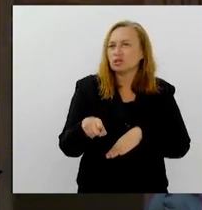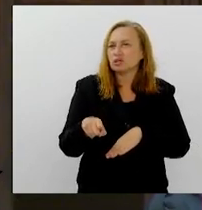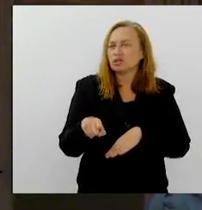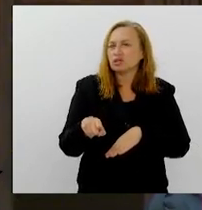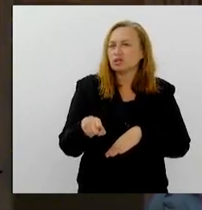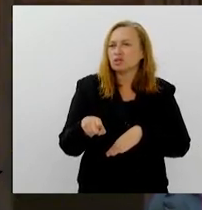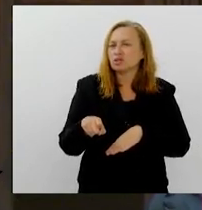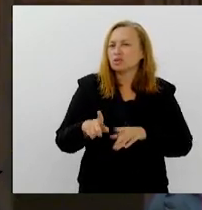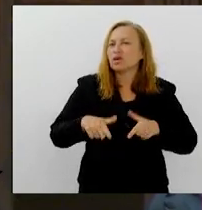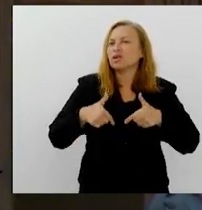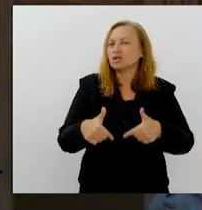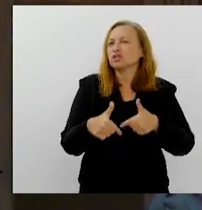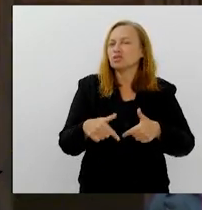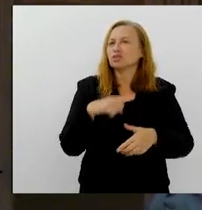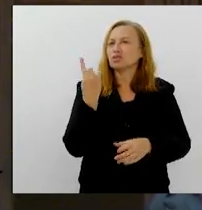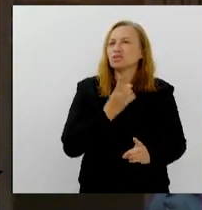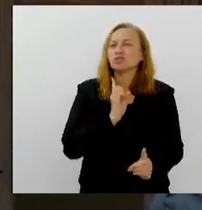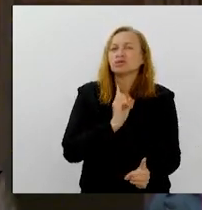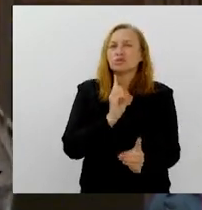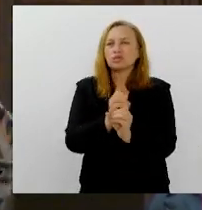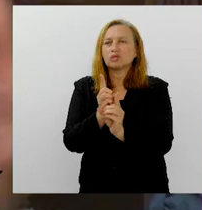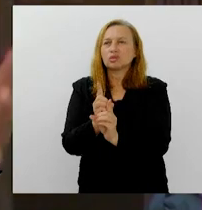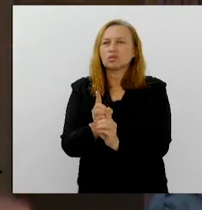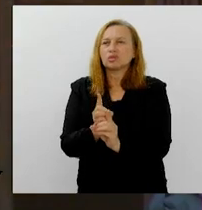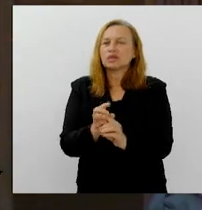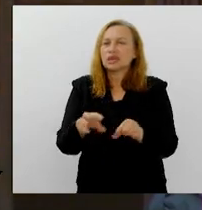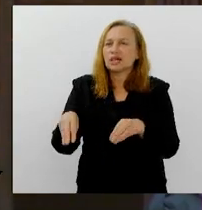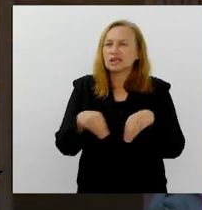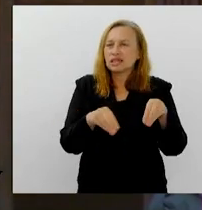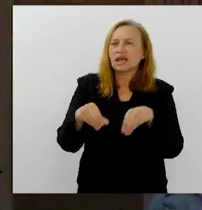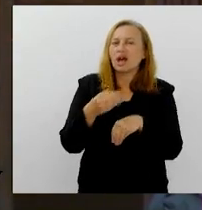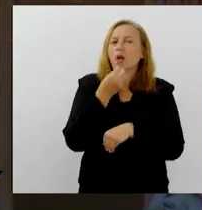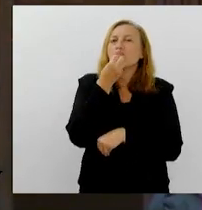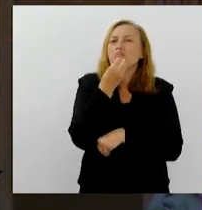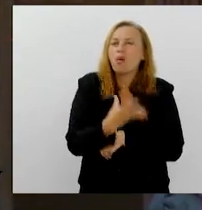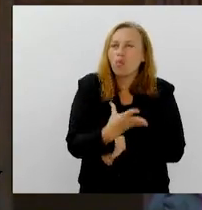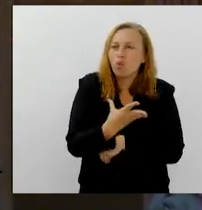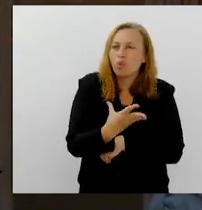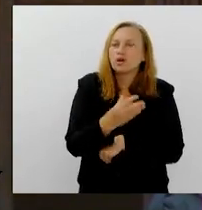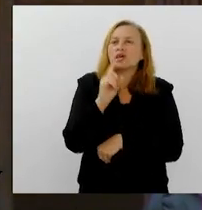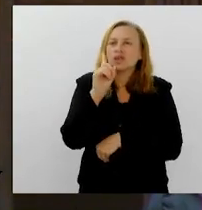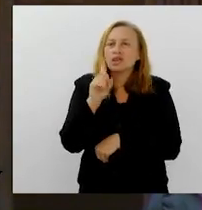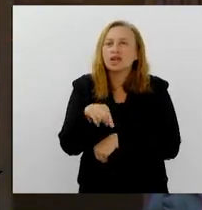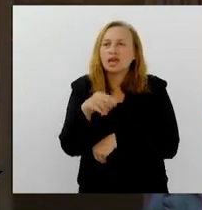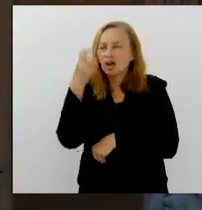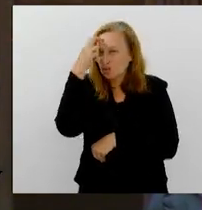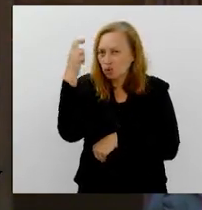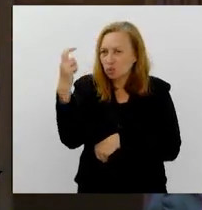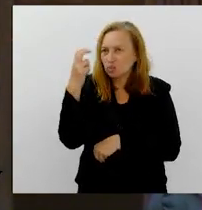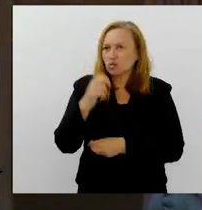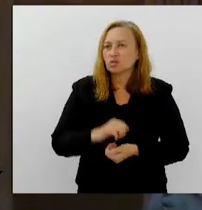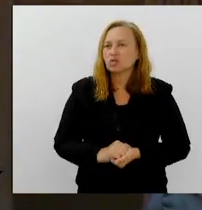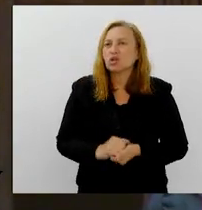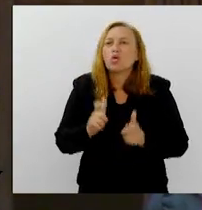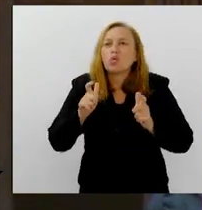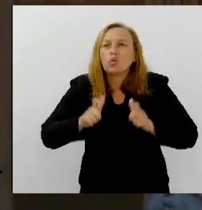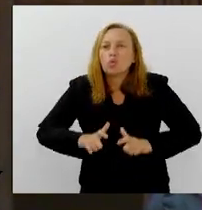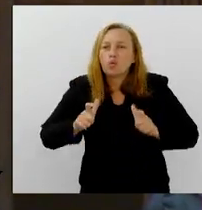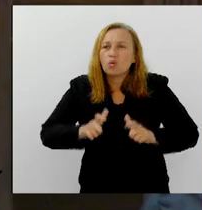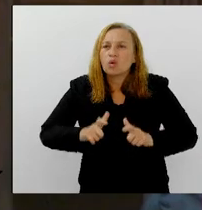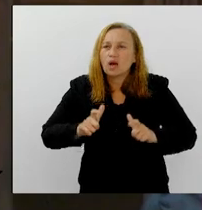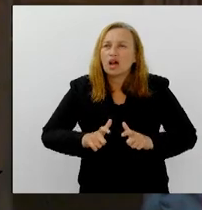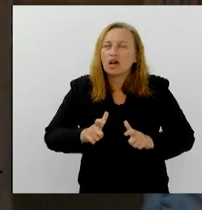brasileira, nós encontramos essa terra boa, que é a nossa cultura. É onde está a